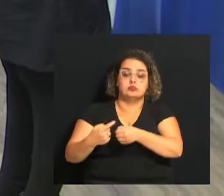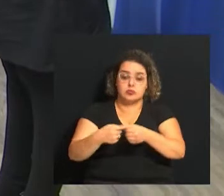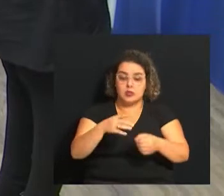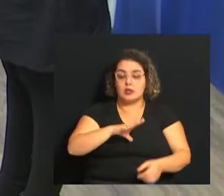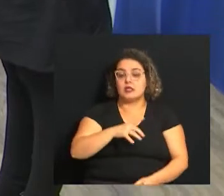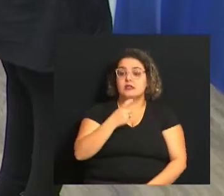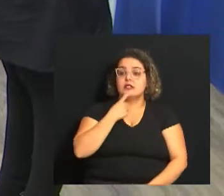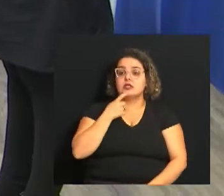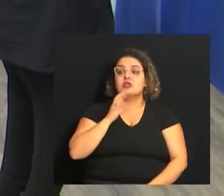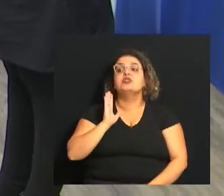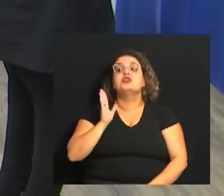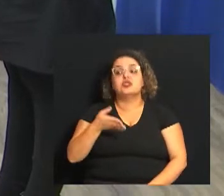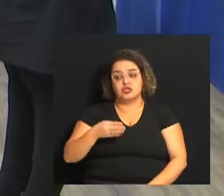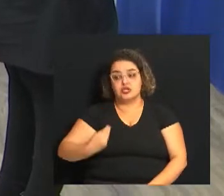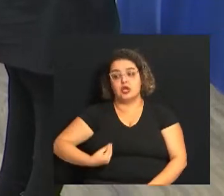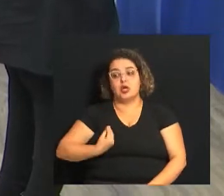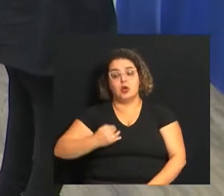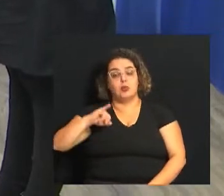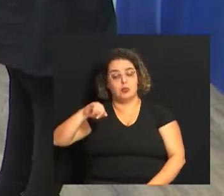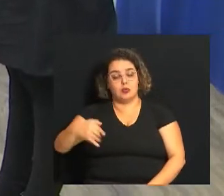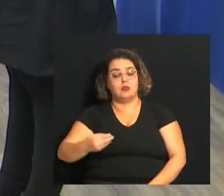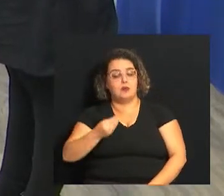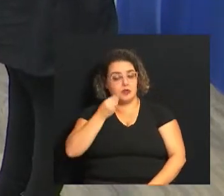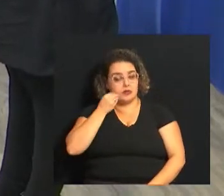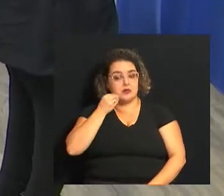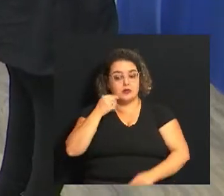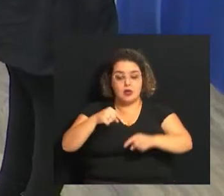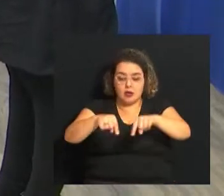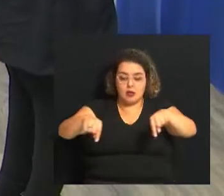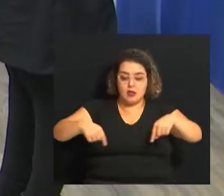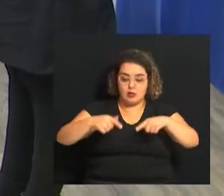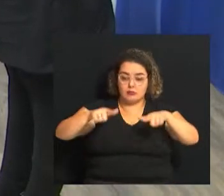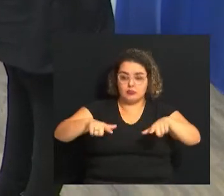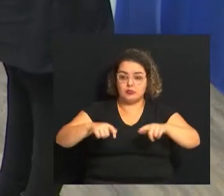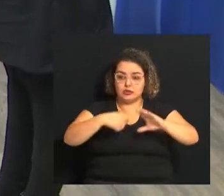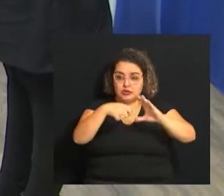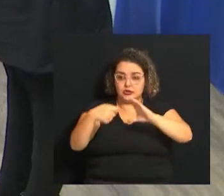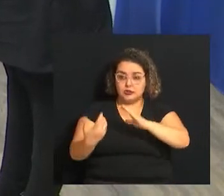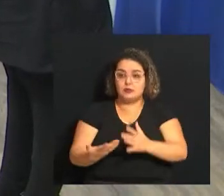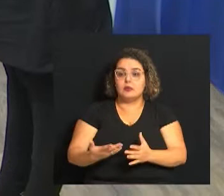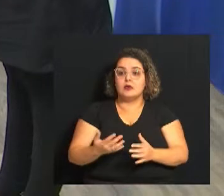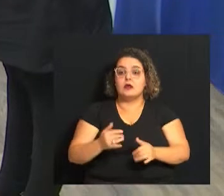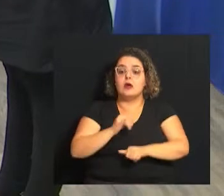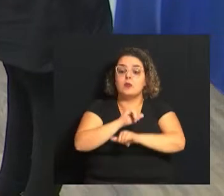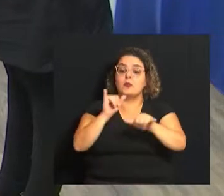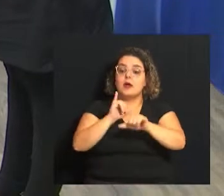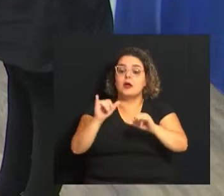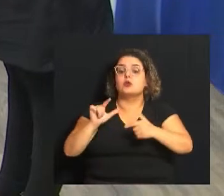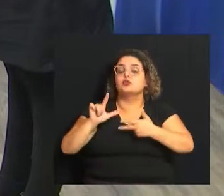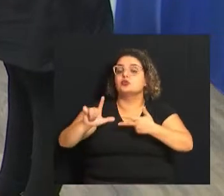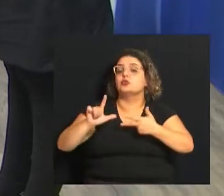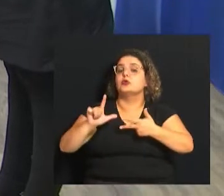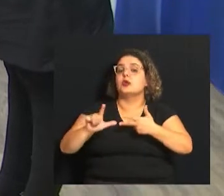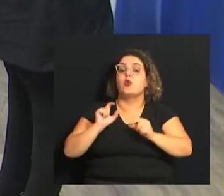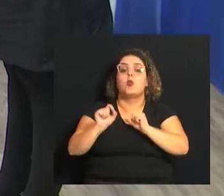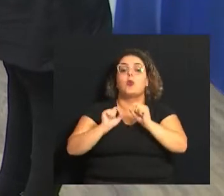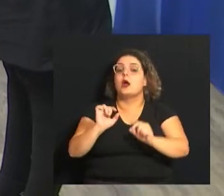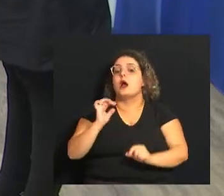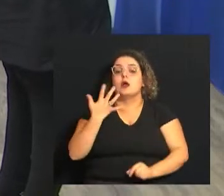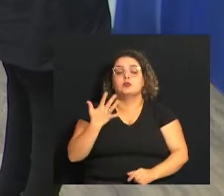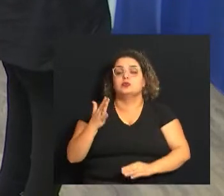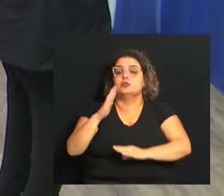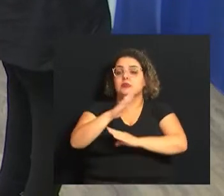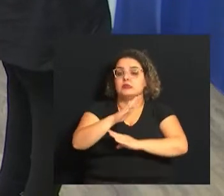quero aproveitar a sua presença aqui nos nossos estúdios para nós falarmos das notícias do Legislativo, do que acontece na Câmara